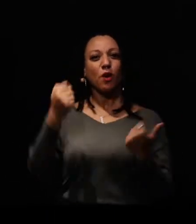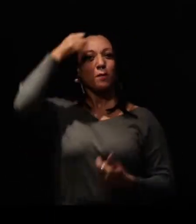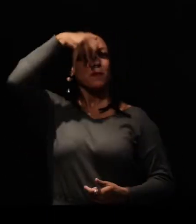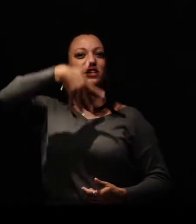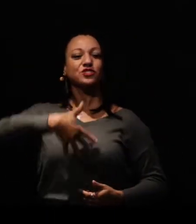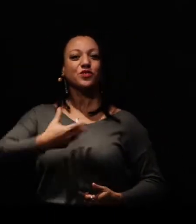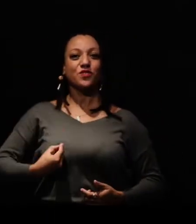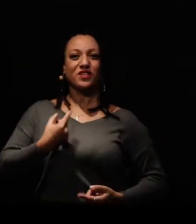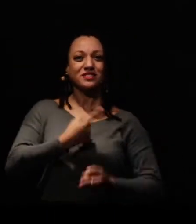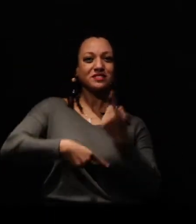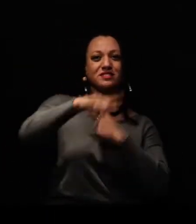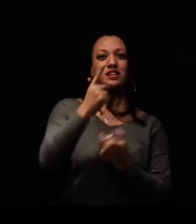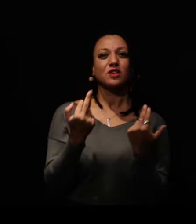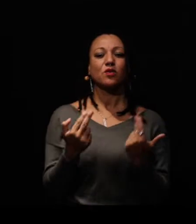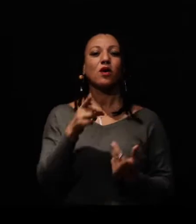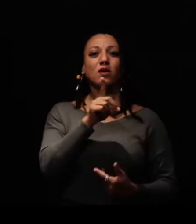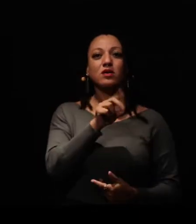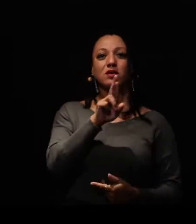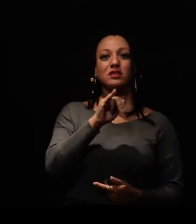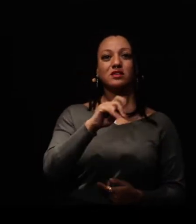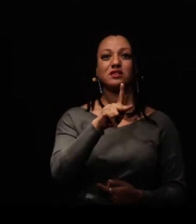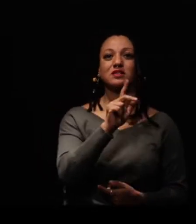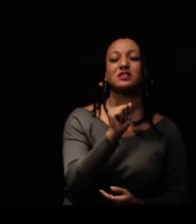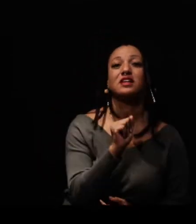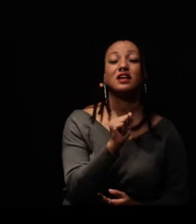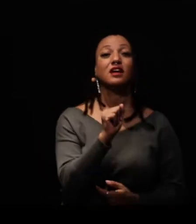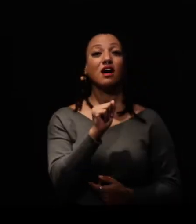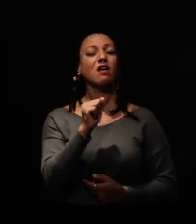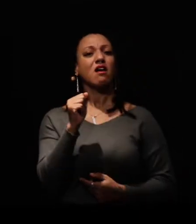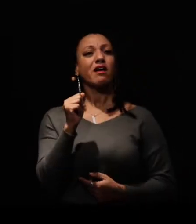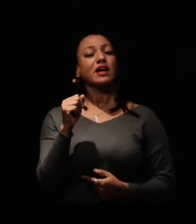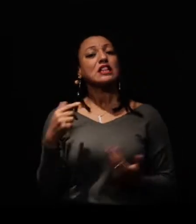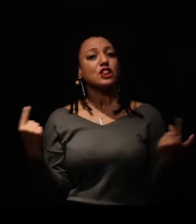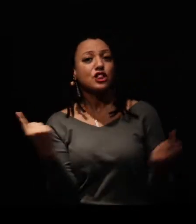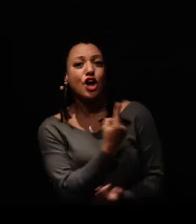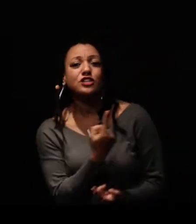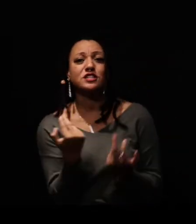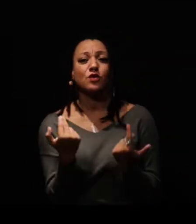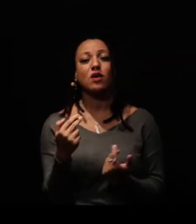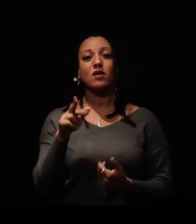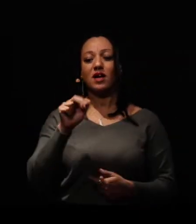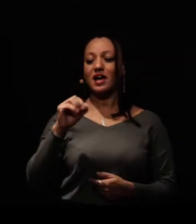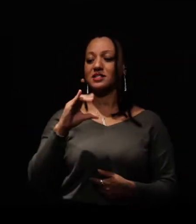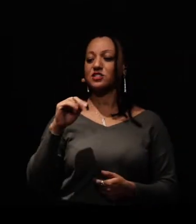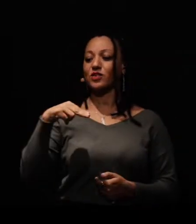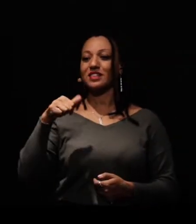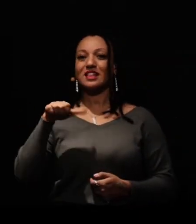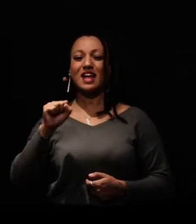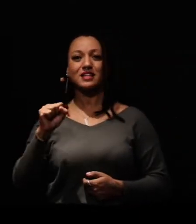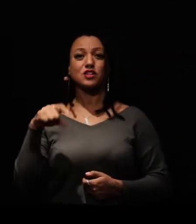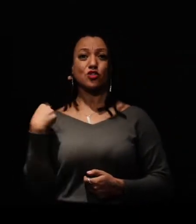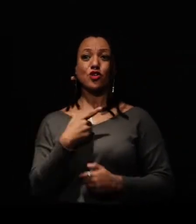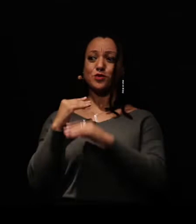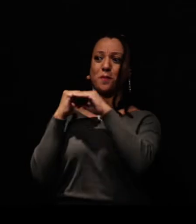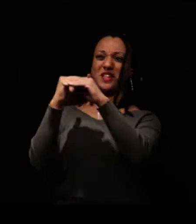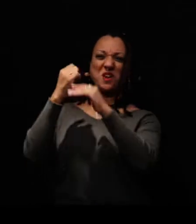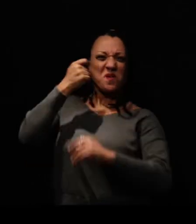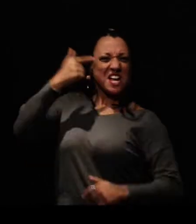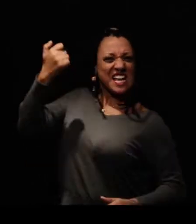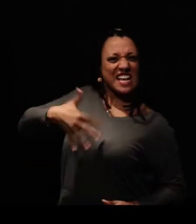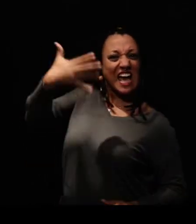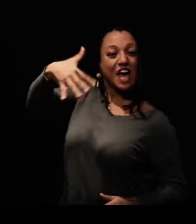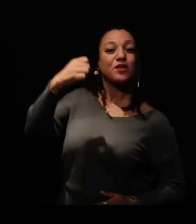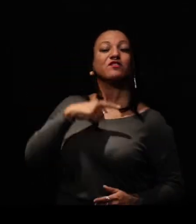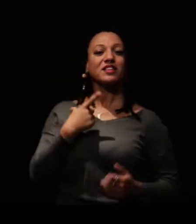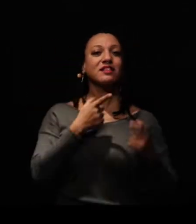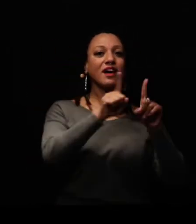comece a vencer na vida, que nem Drica e Emicida. Sairemos de nego drama pra entrar na fama. E sejamos racionais quando eu digo que o nosso padrão vai ser caro.